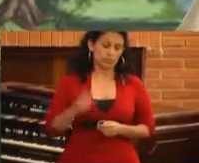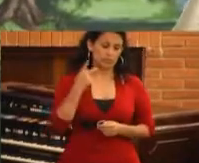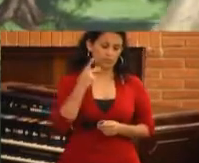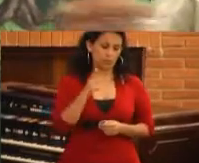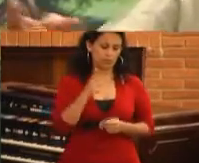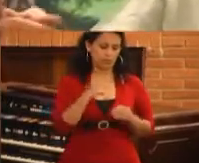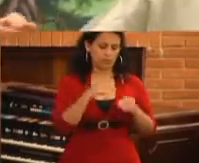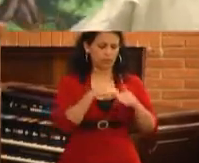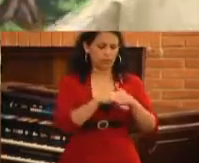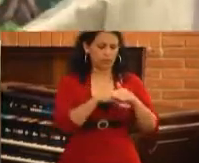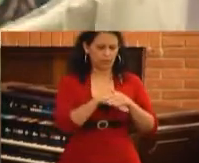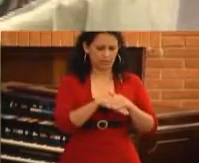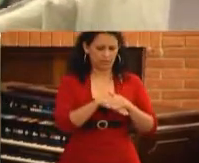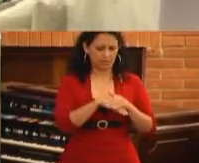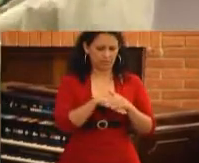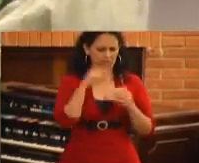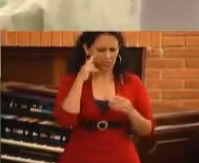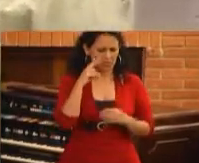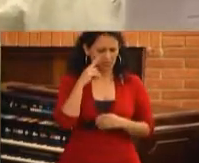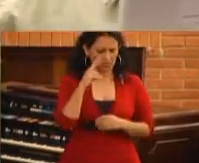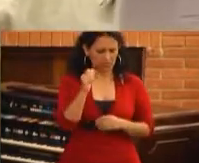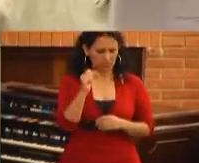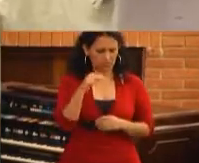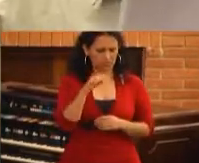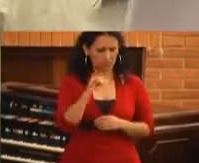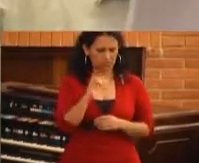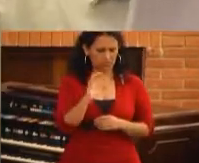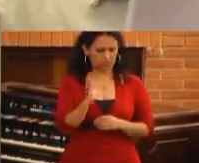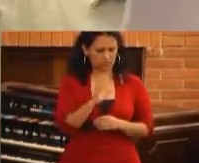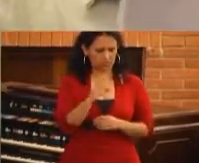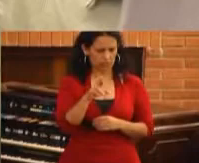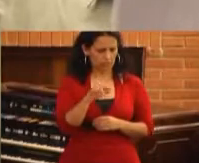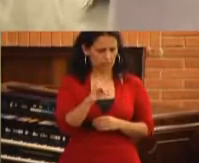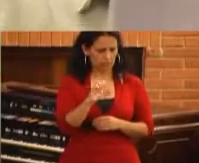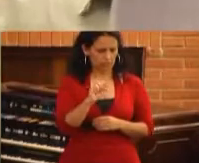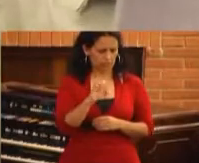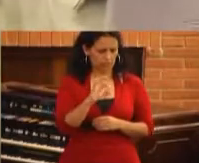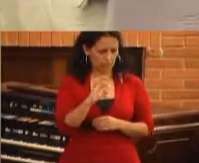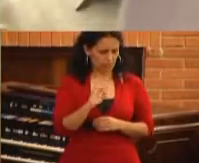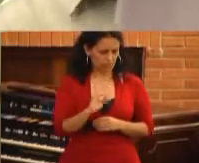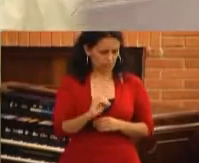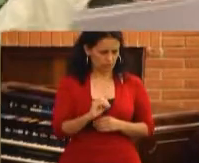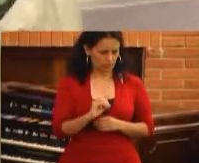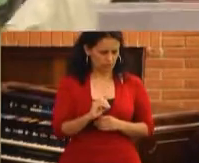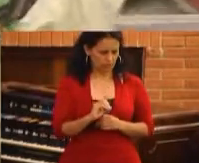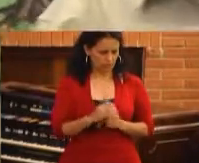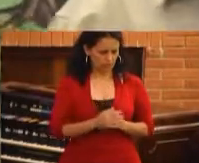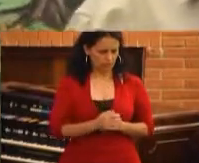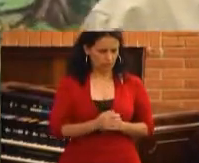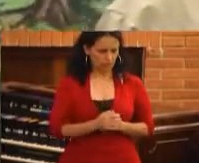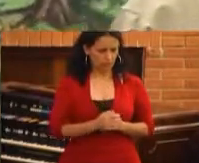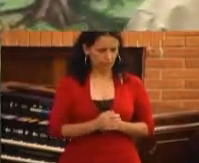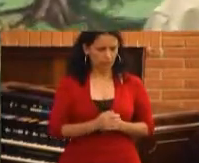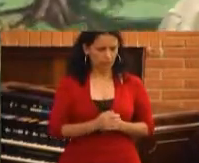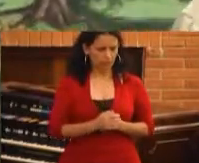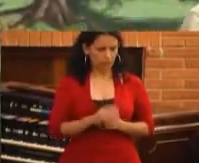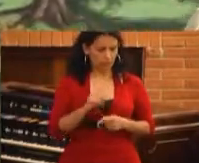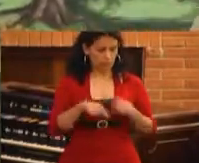anticristo? Tema que os meus futuros biógrafos irão dar ressalte?